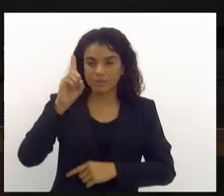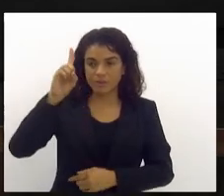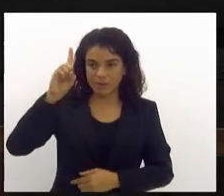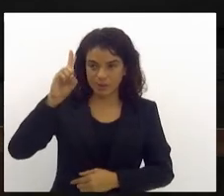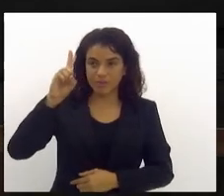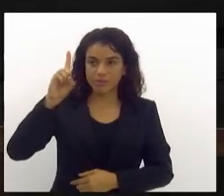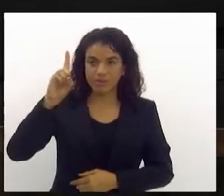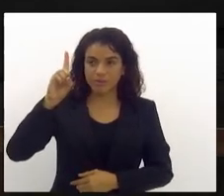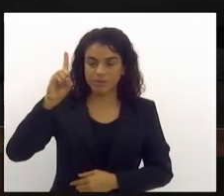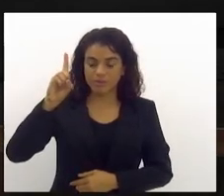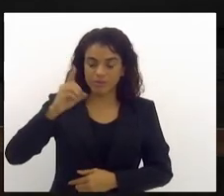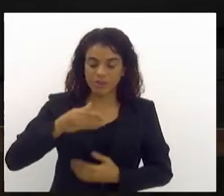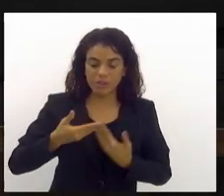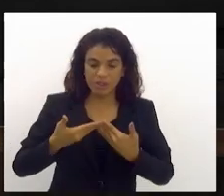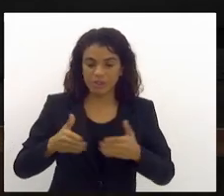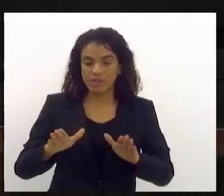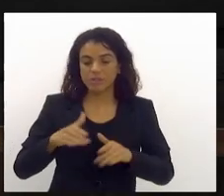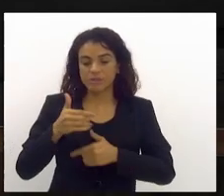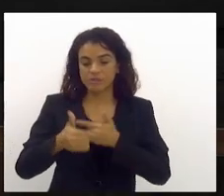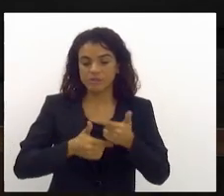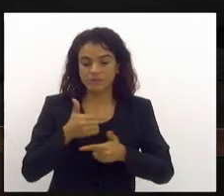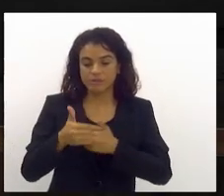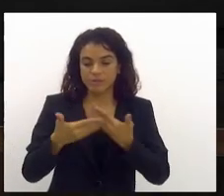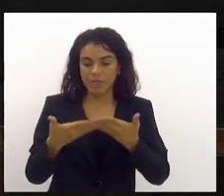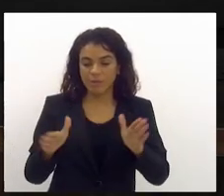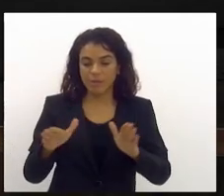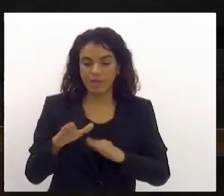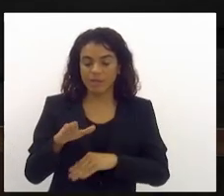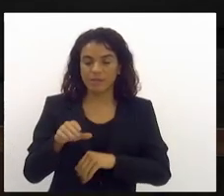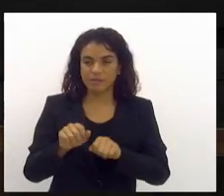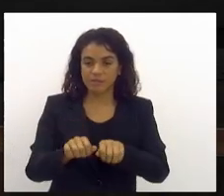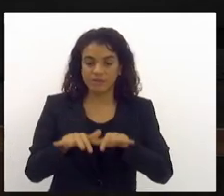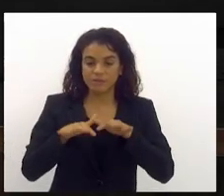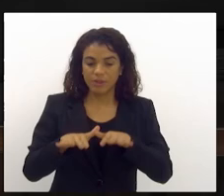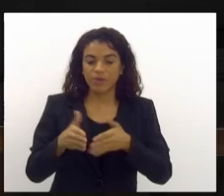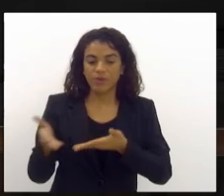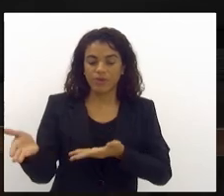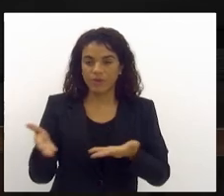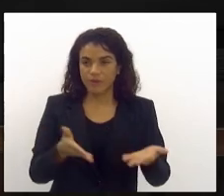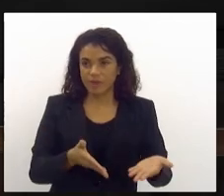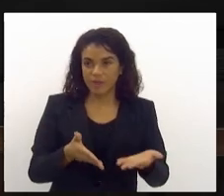Deus, iniciamos o nosso trabalho. Está aberta a sessão. A presidência convida